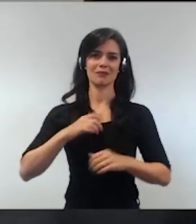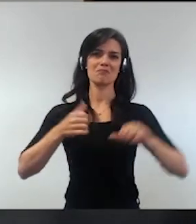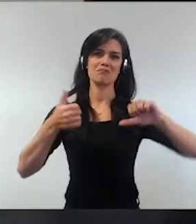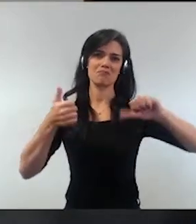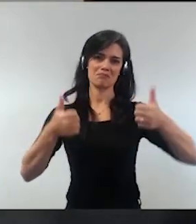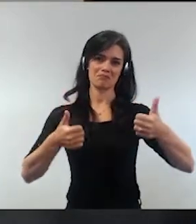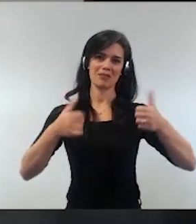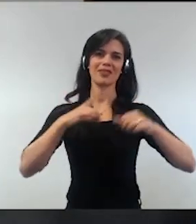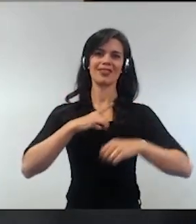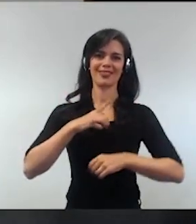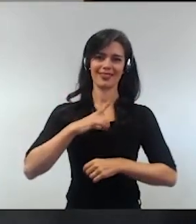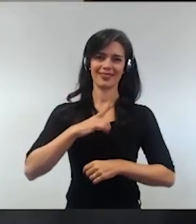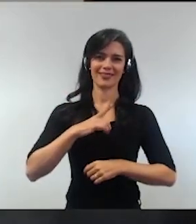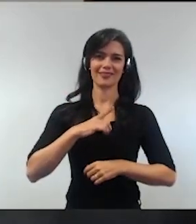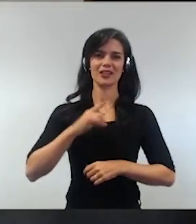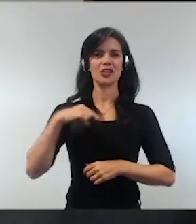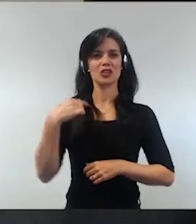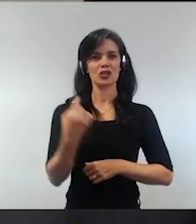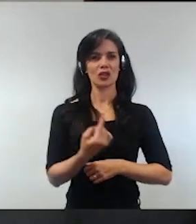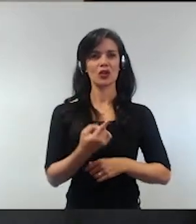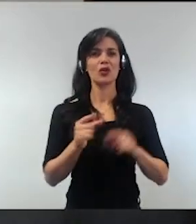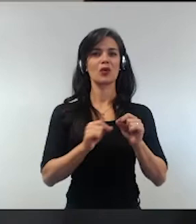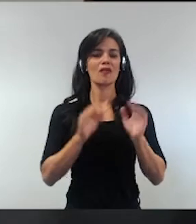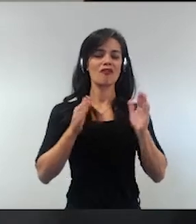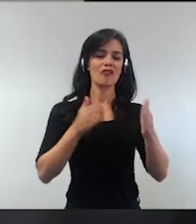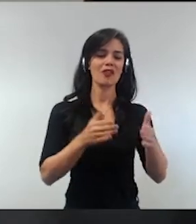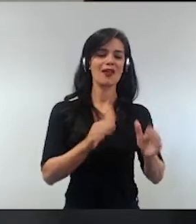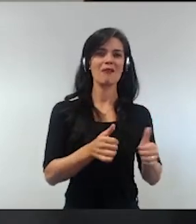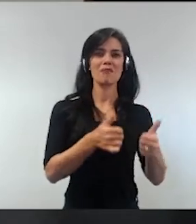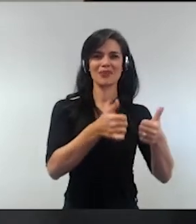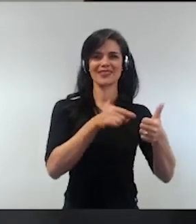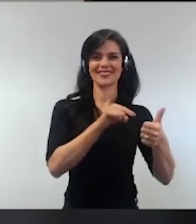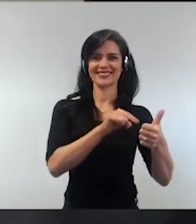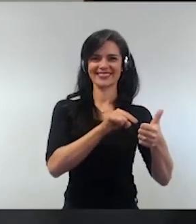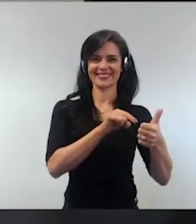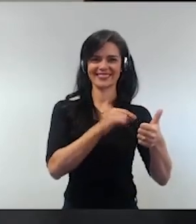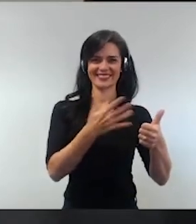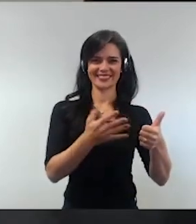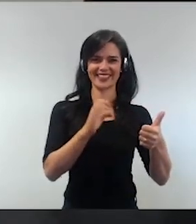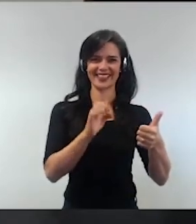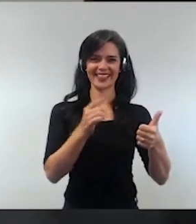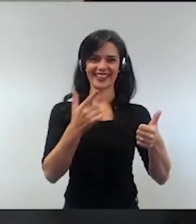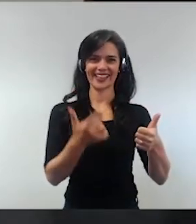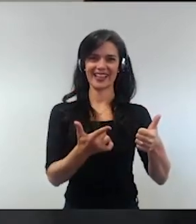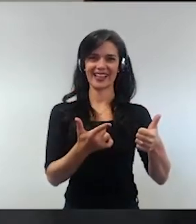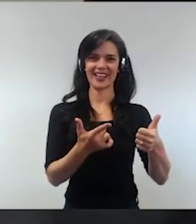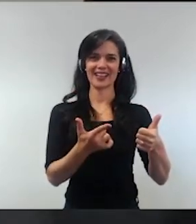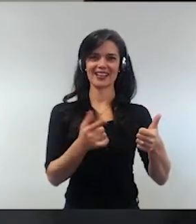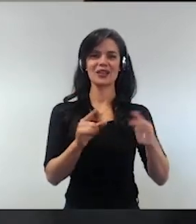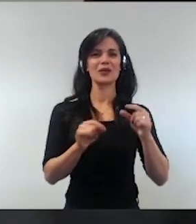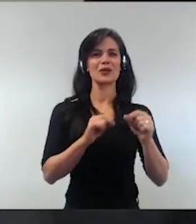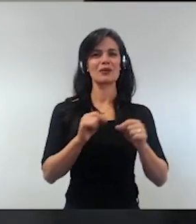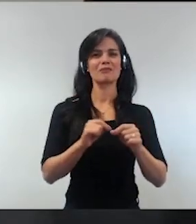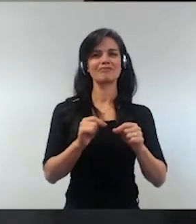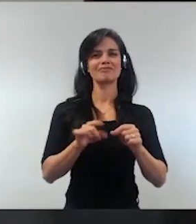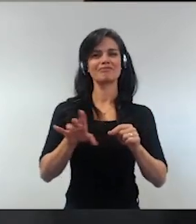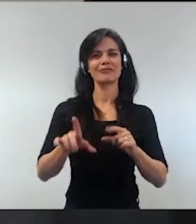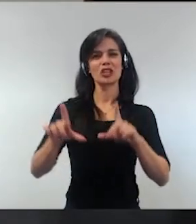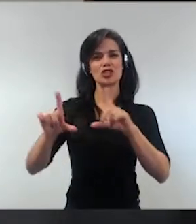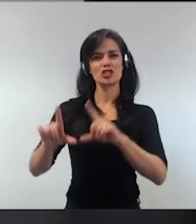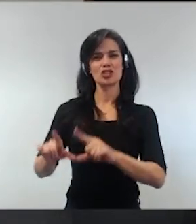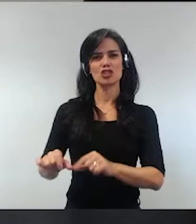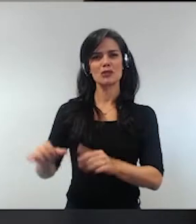gente certamente vai trabalhar mais com o positivo, né? Visando dirimir os efeitos